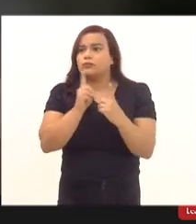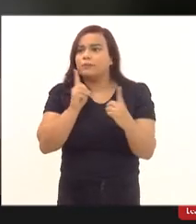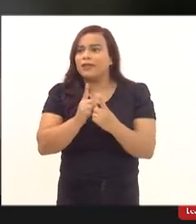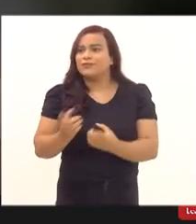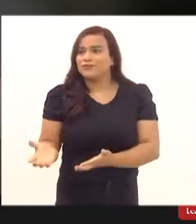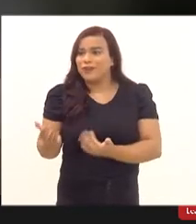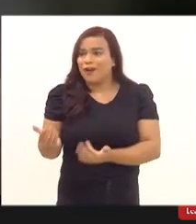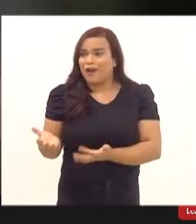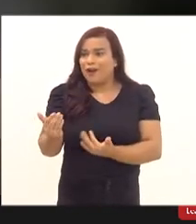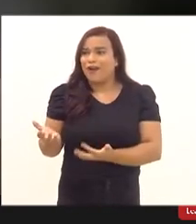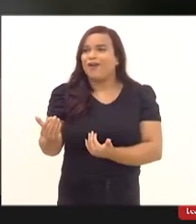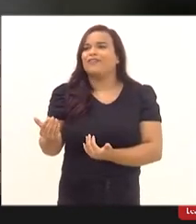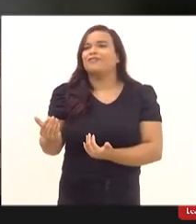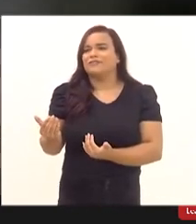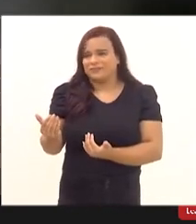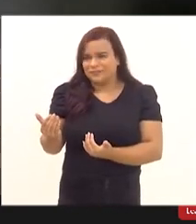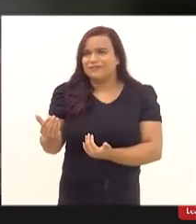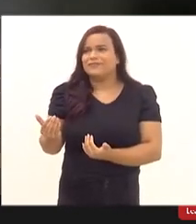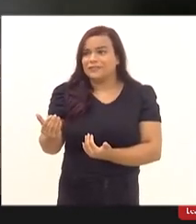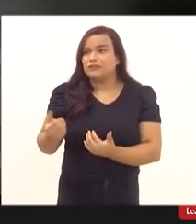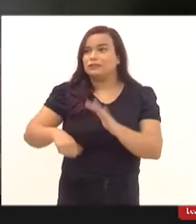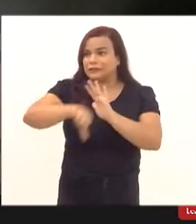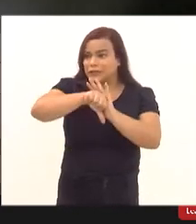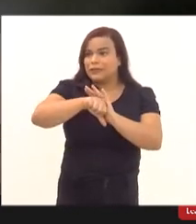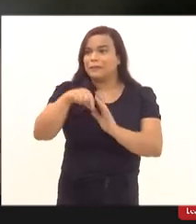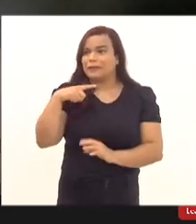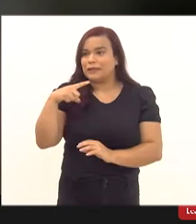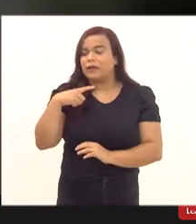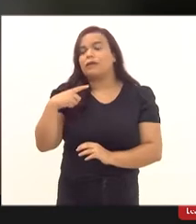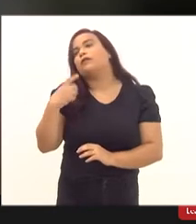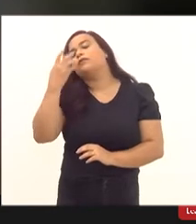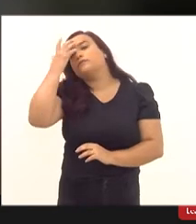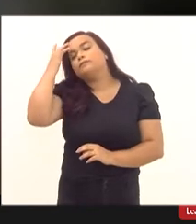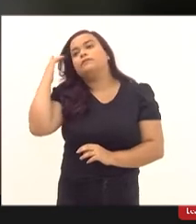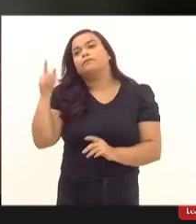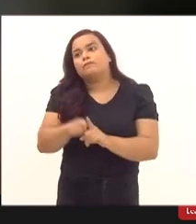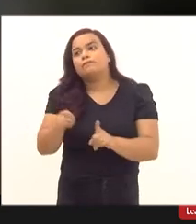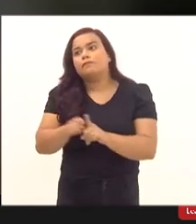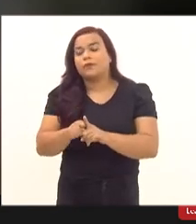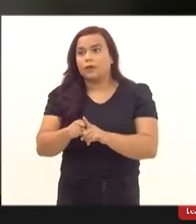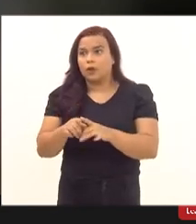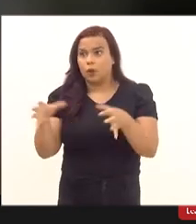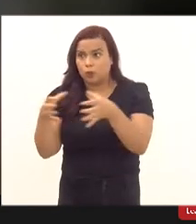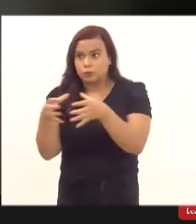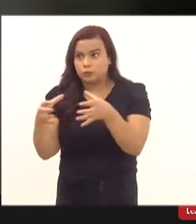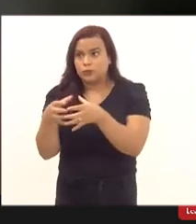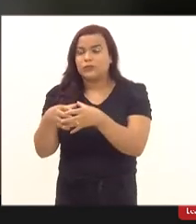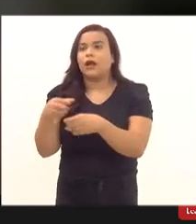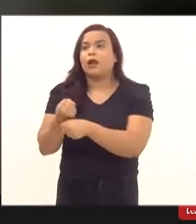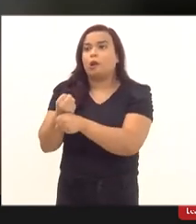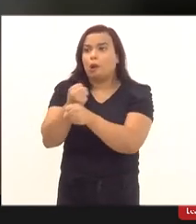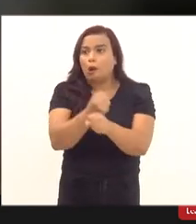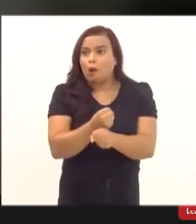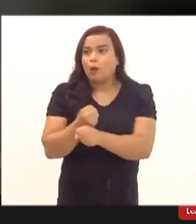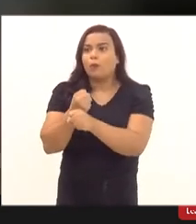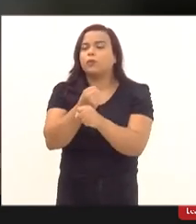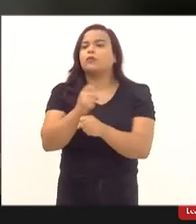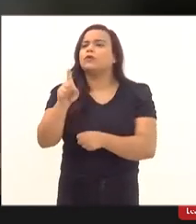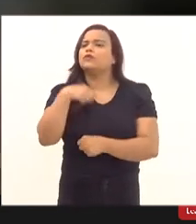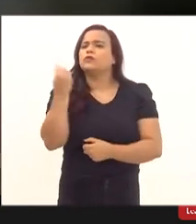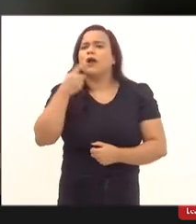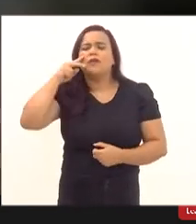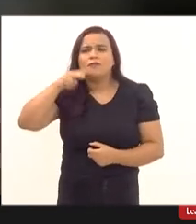infratores em Comunidades Quilombolas foi uma experiência eu cometi filho o e de